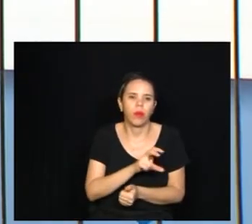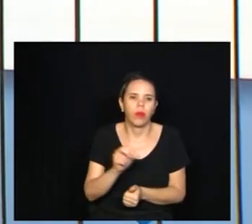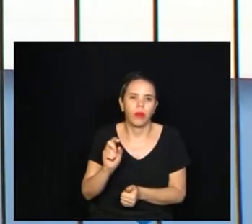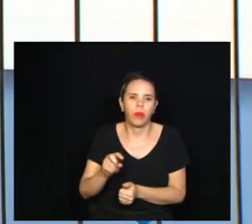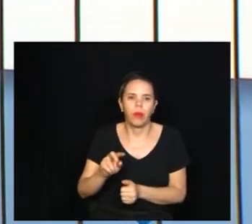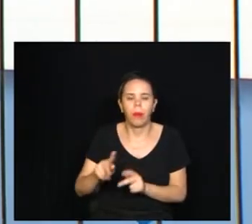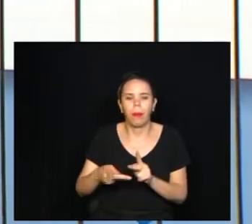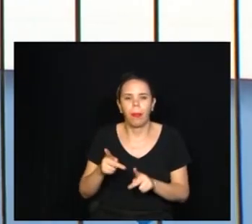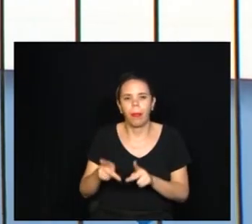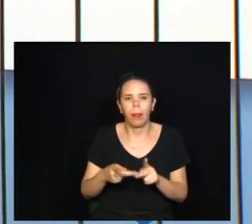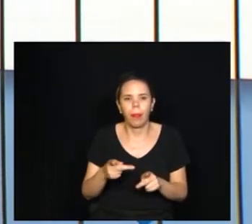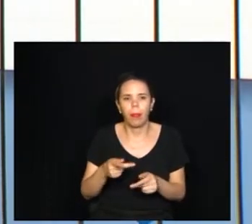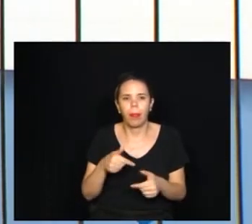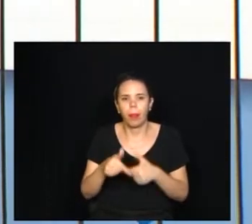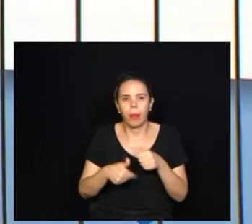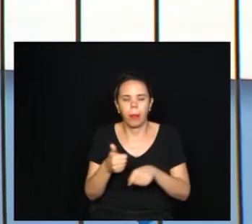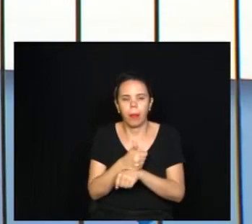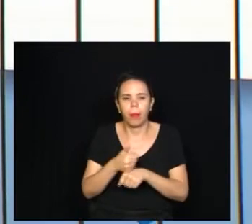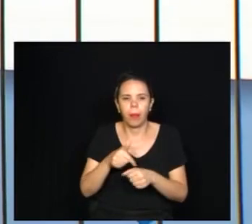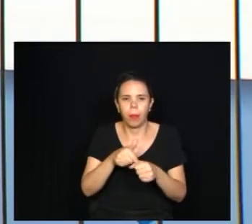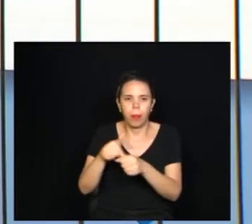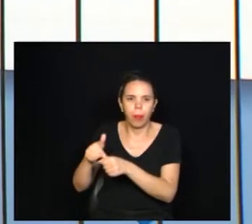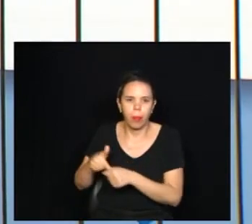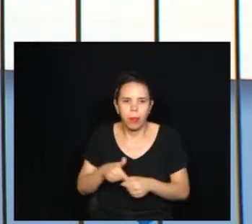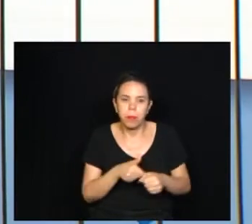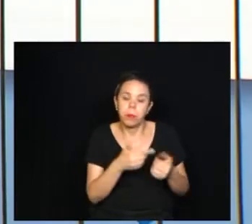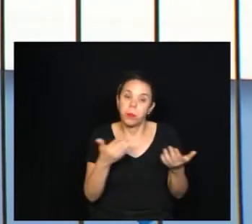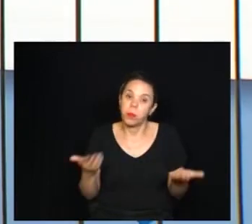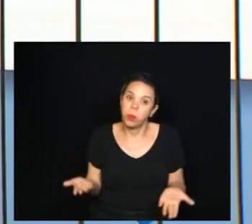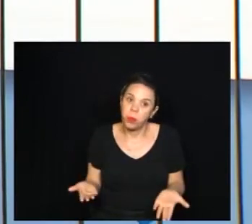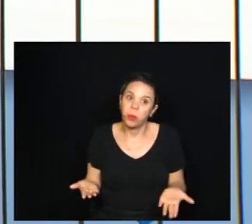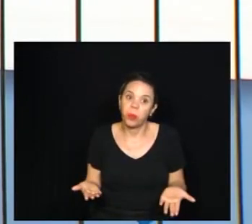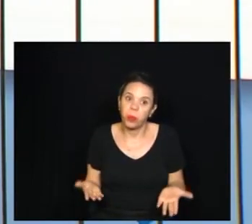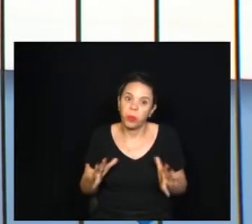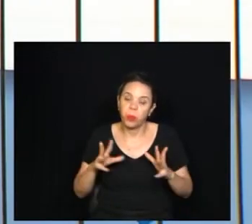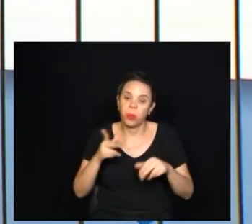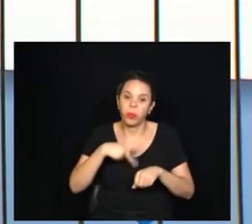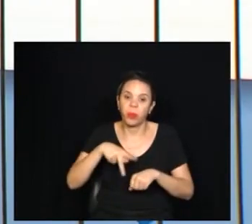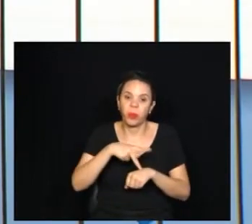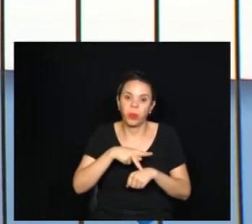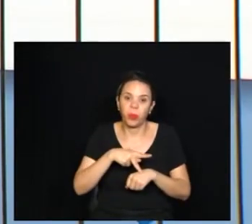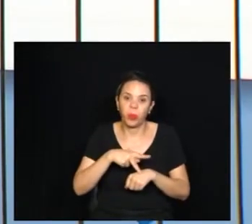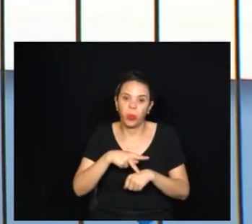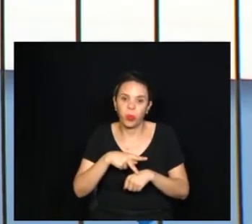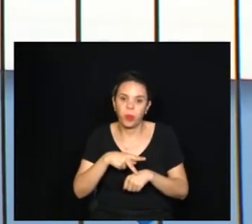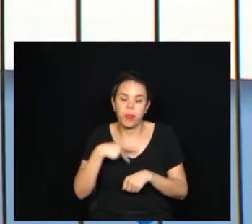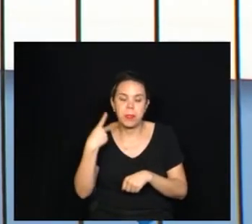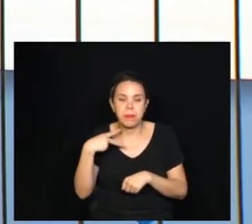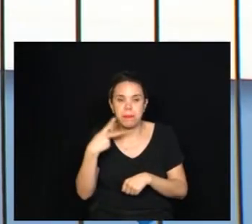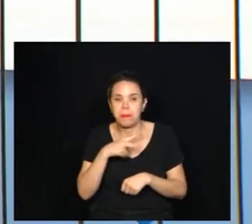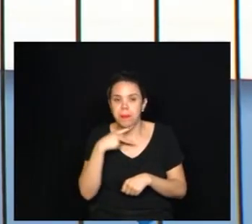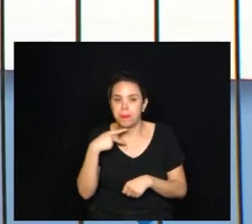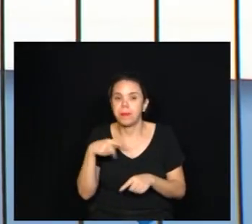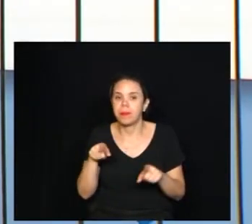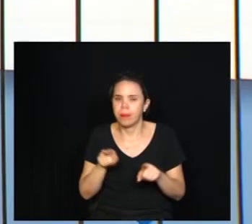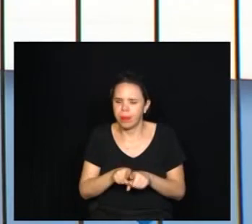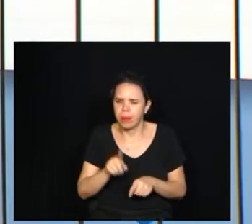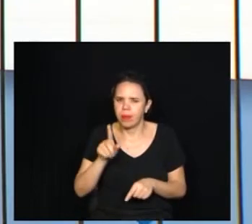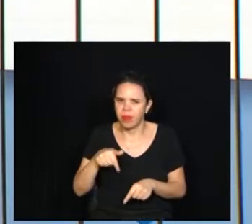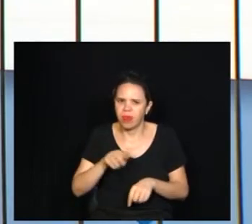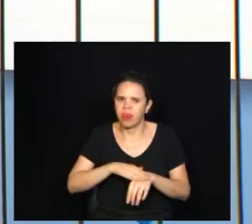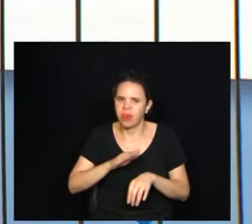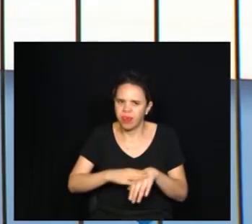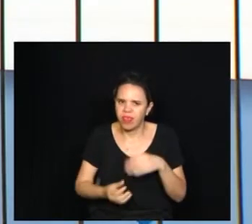pessoas atuam como frentistas em postos de combustíveis em todo o país. O parlamentar também é